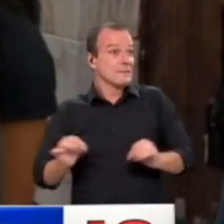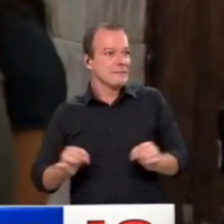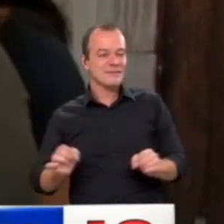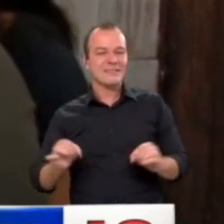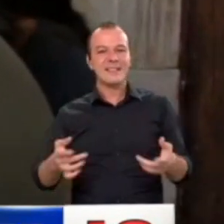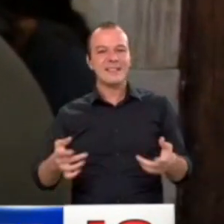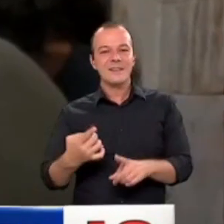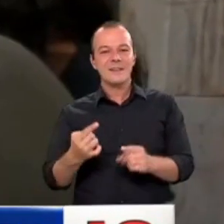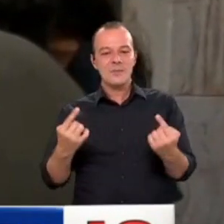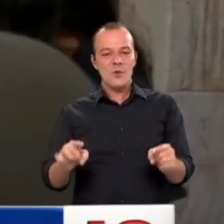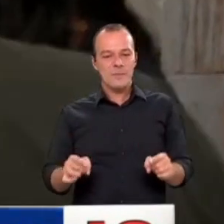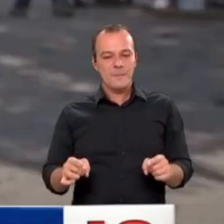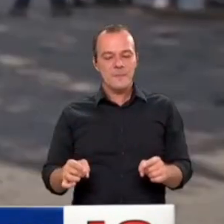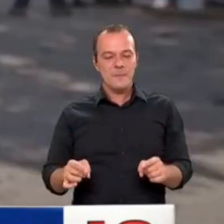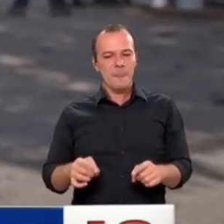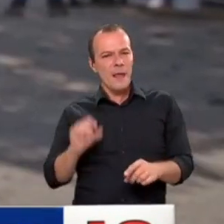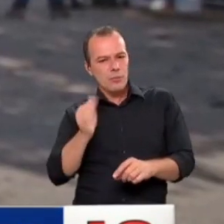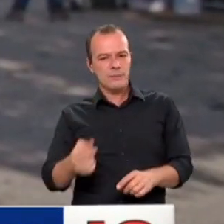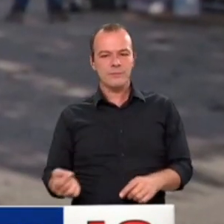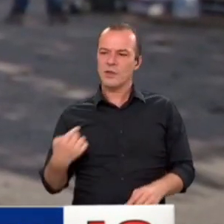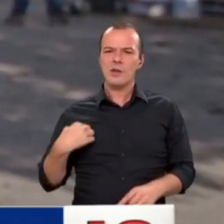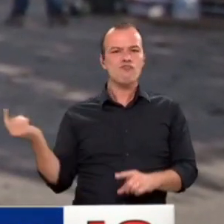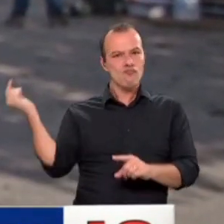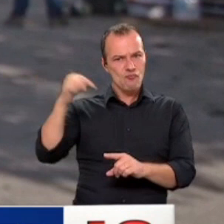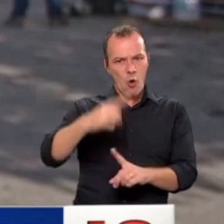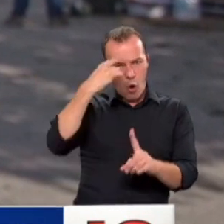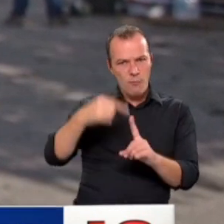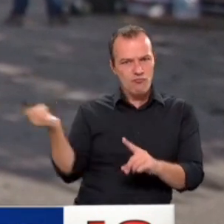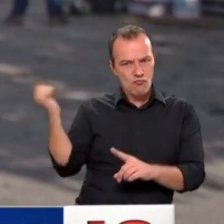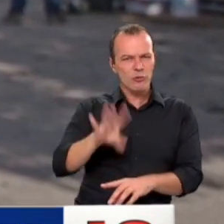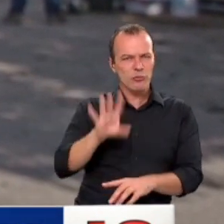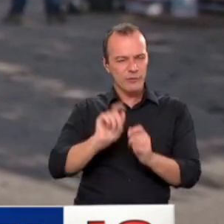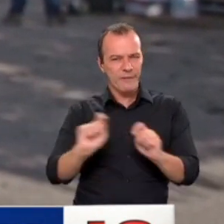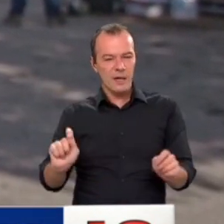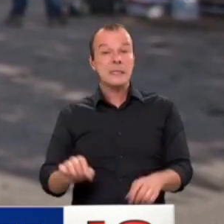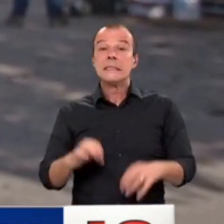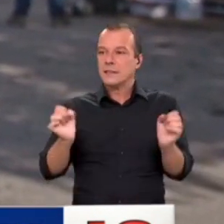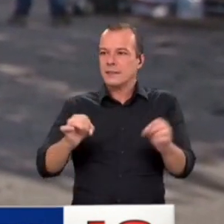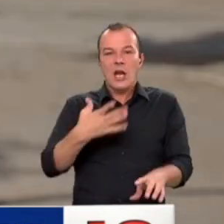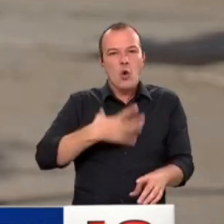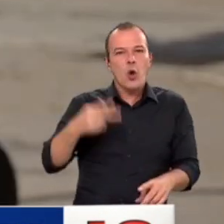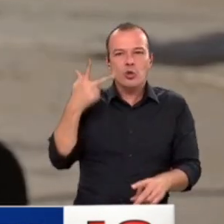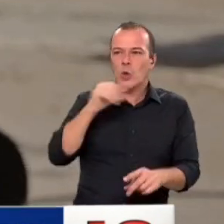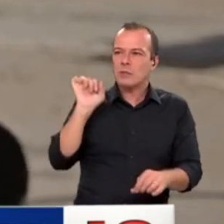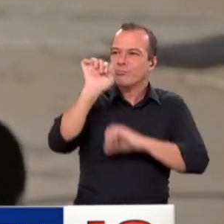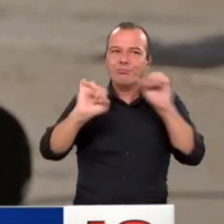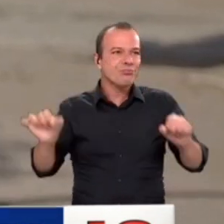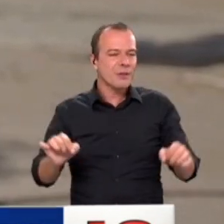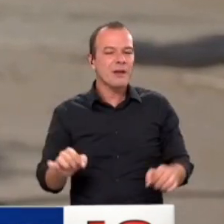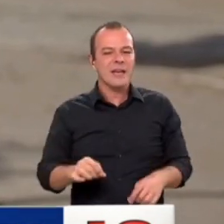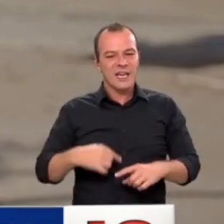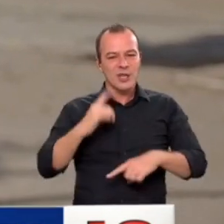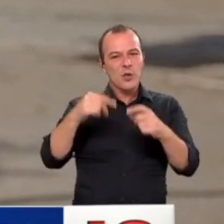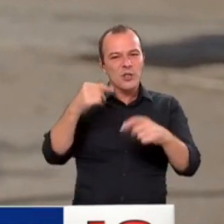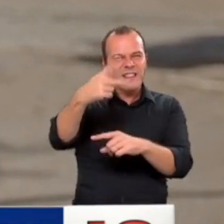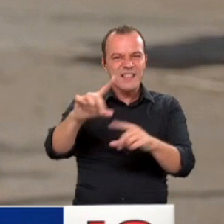coisa que possa ver. E veio de propósito para ver? Sim. É? Porque há muitos artistas que eu gosto. É diferente daquilo depois que se vê na televisão,